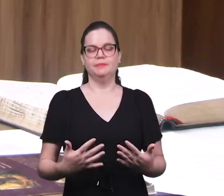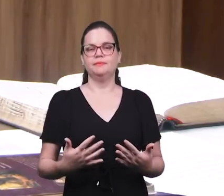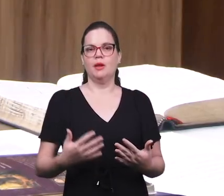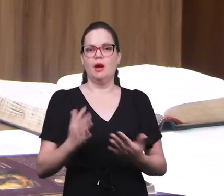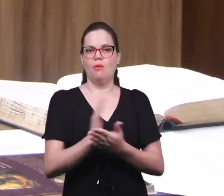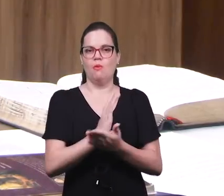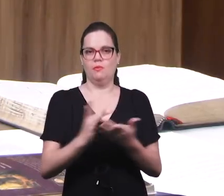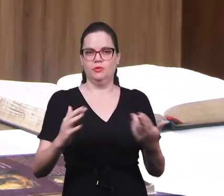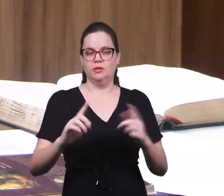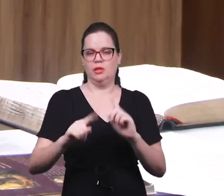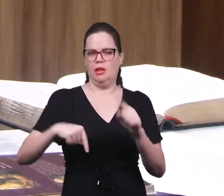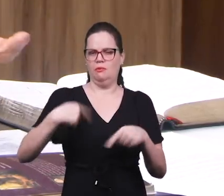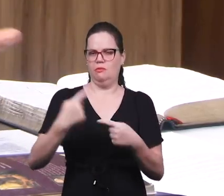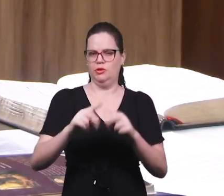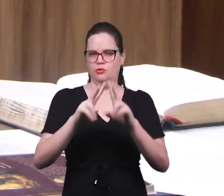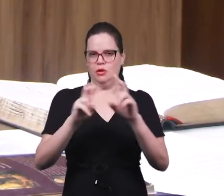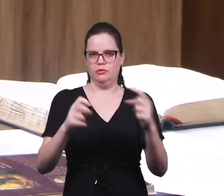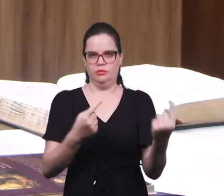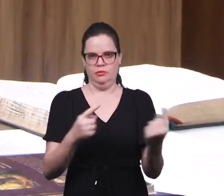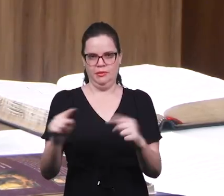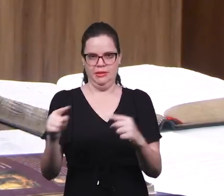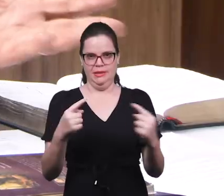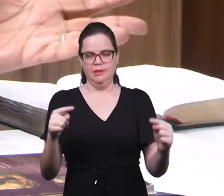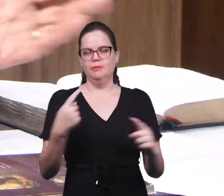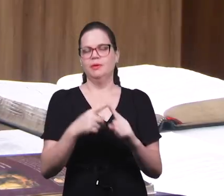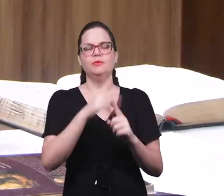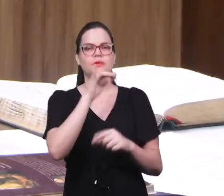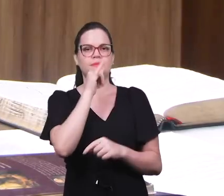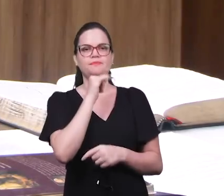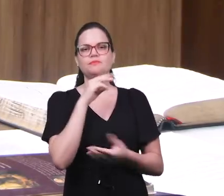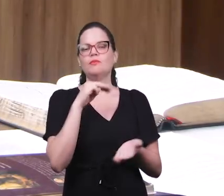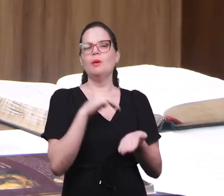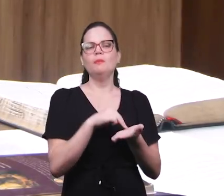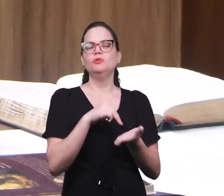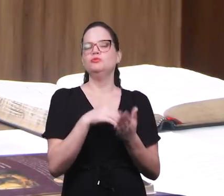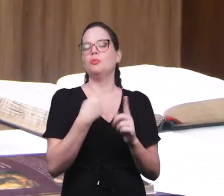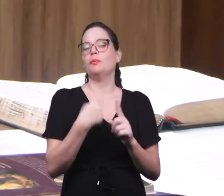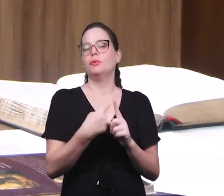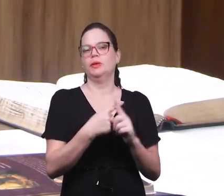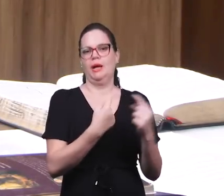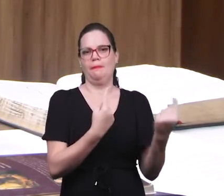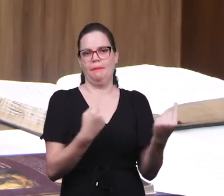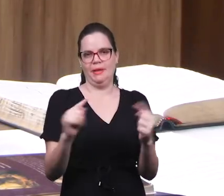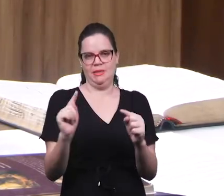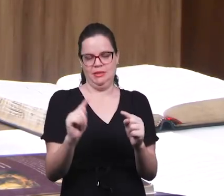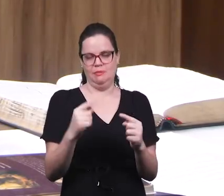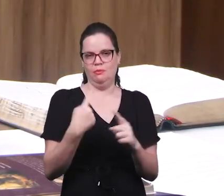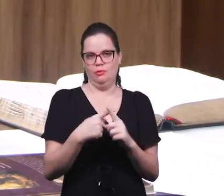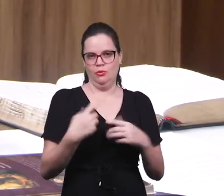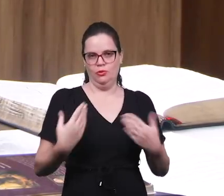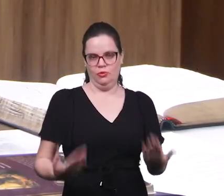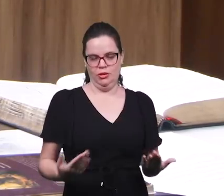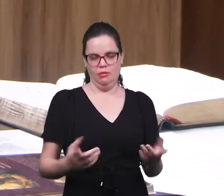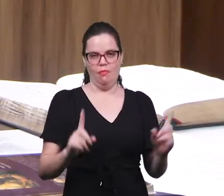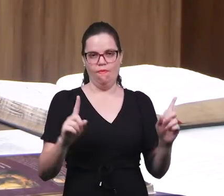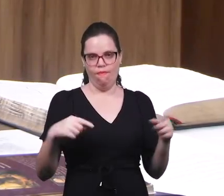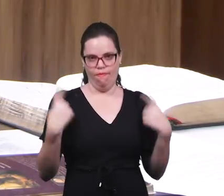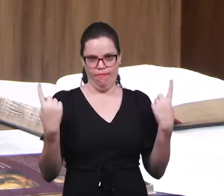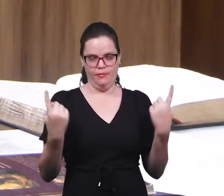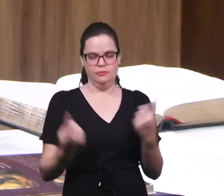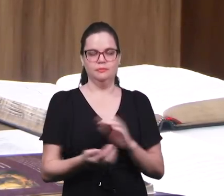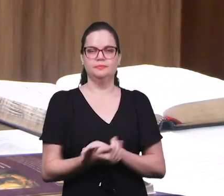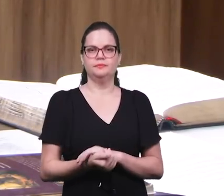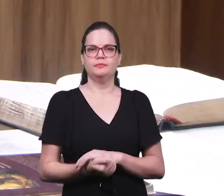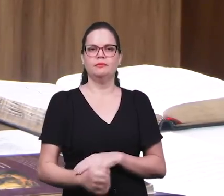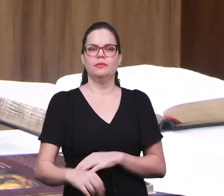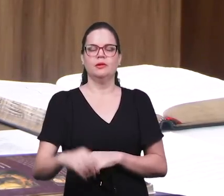citar alguns motivos das perseguições que depois o Serlon, mas o Antônio Carlos pode complementar. Temos que lembrar alguns